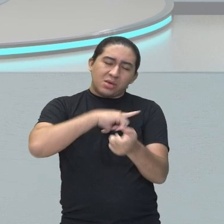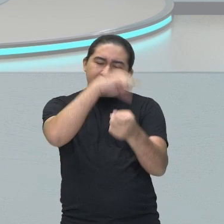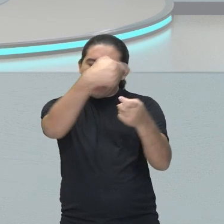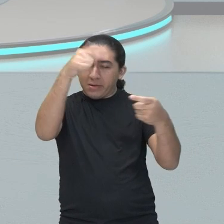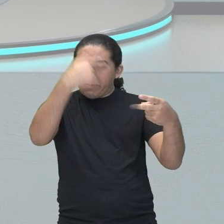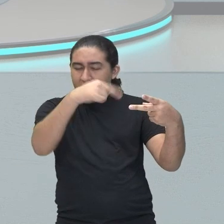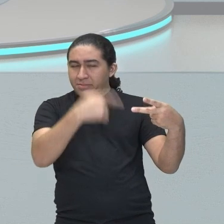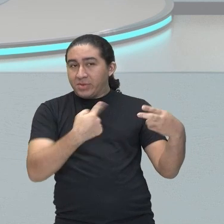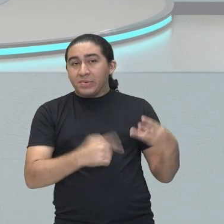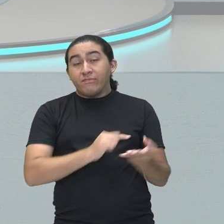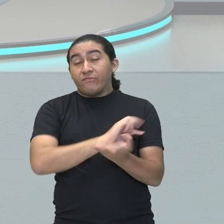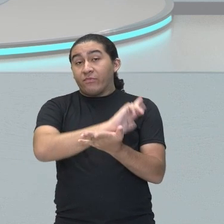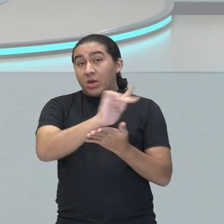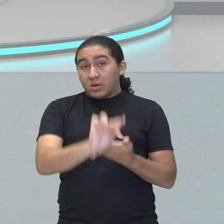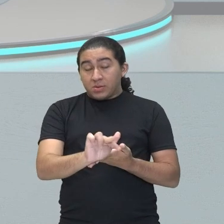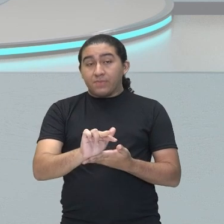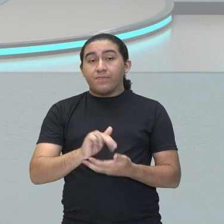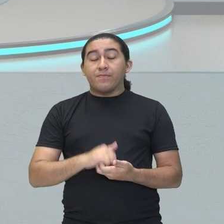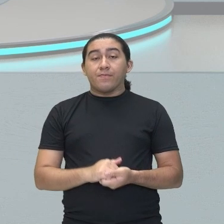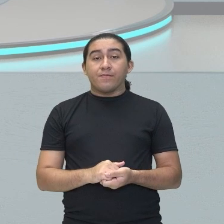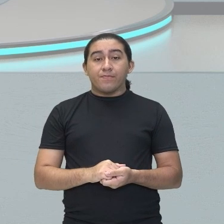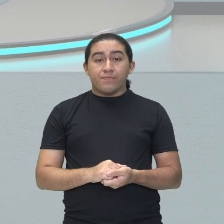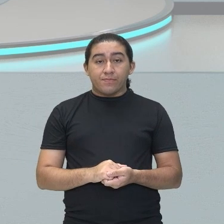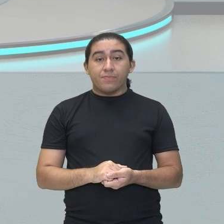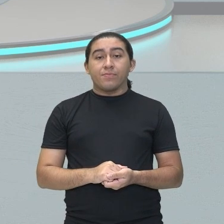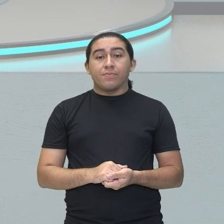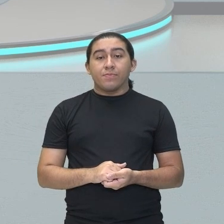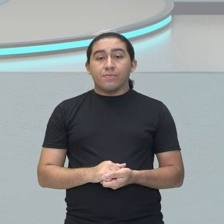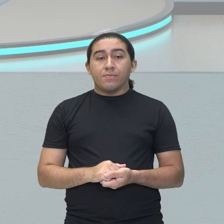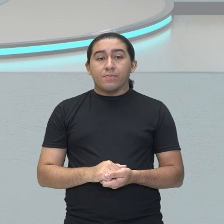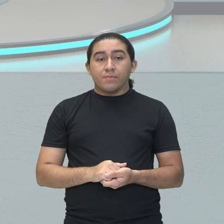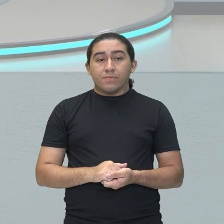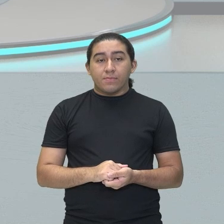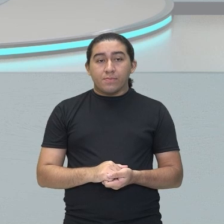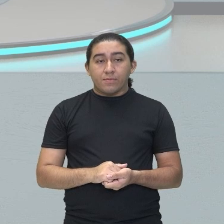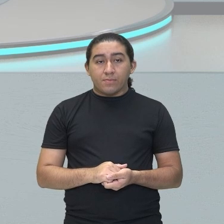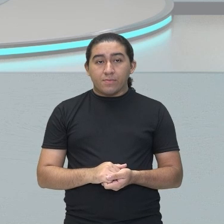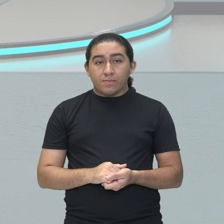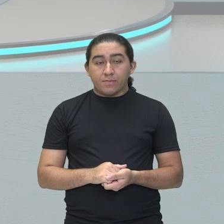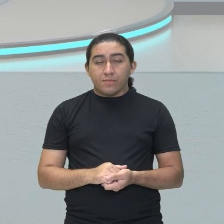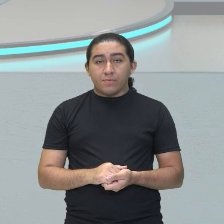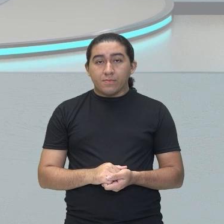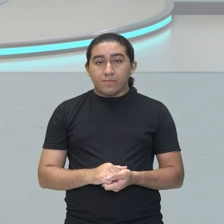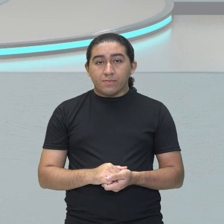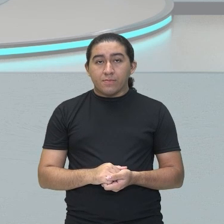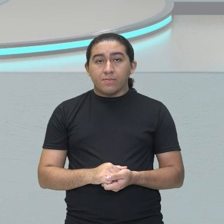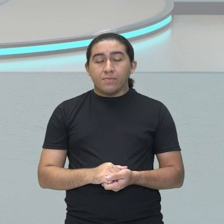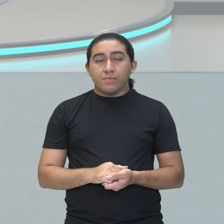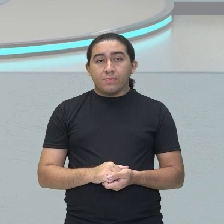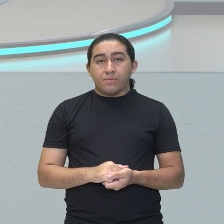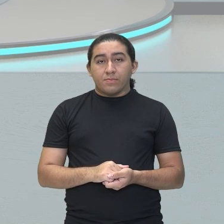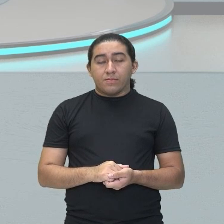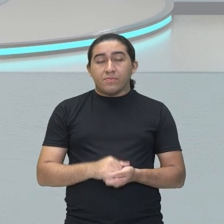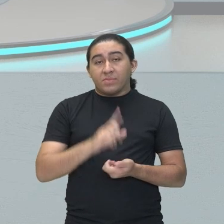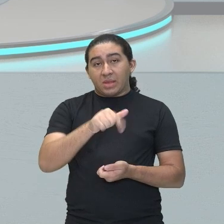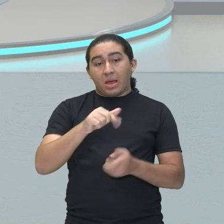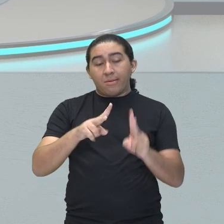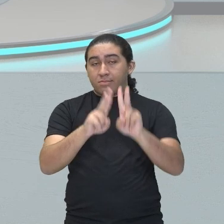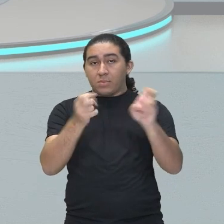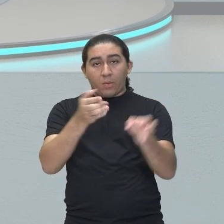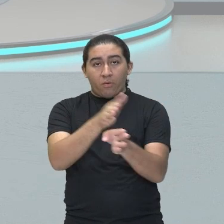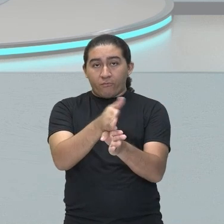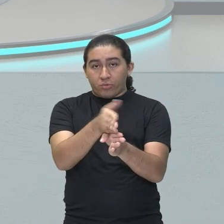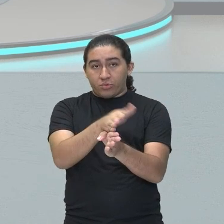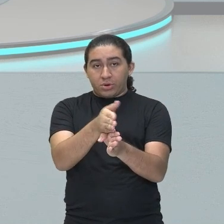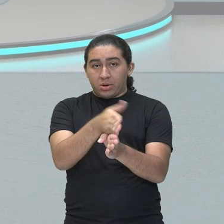guerras por ali, que nós vimos que é por conta de limitações de fronteiras, né? Ao